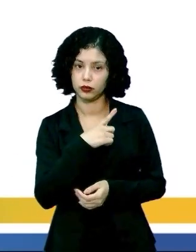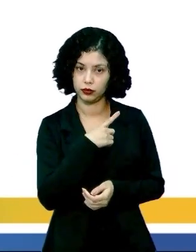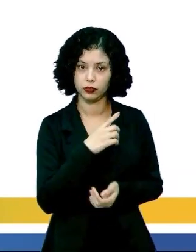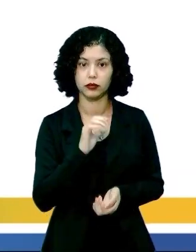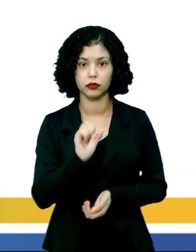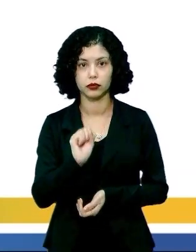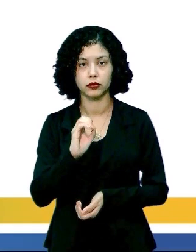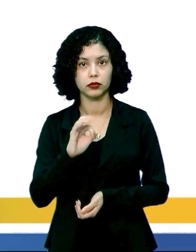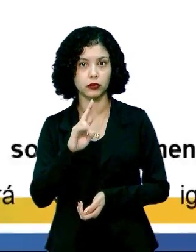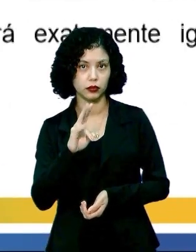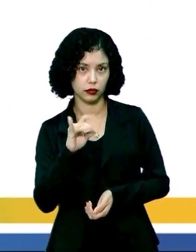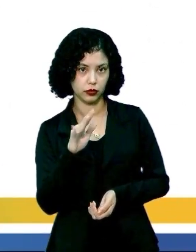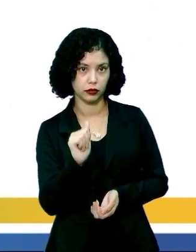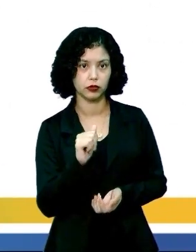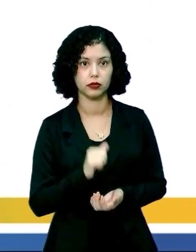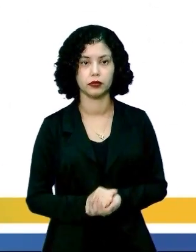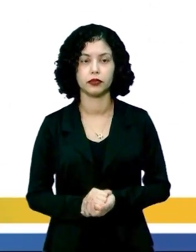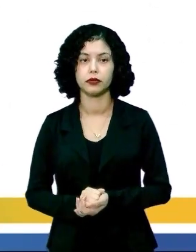sobrejetora.